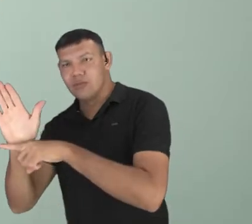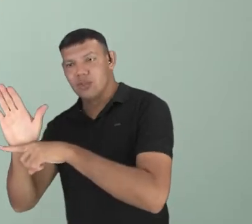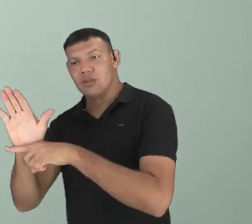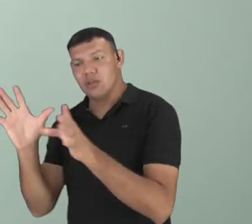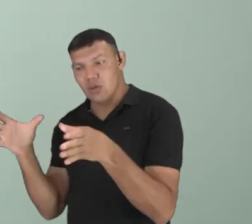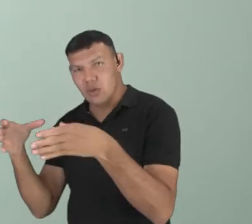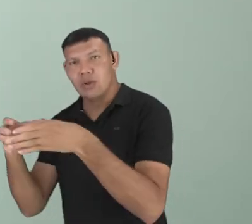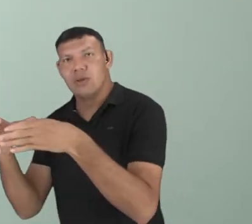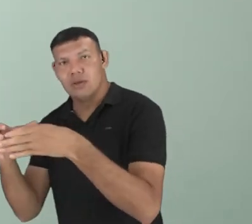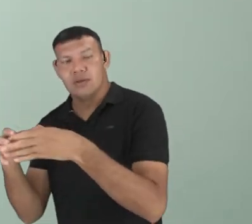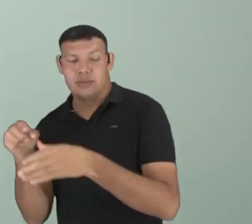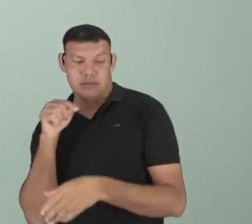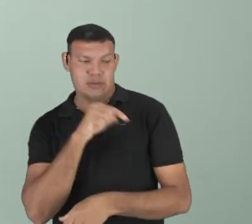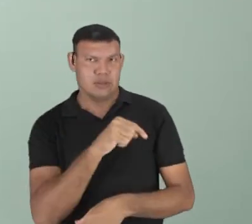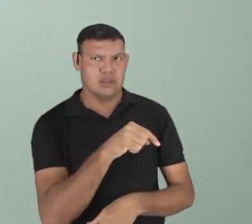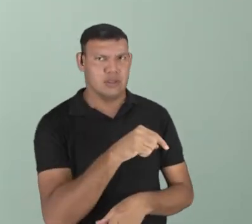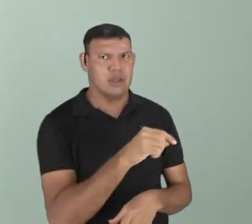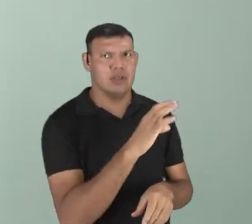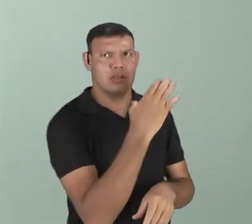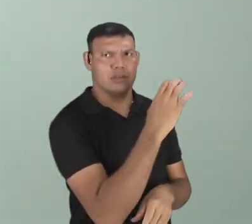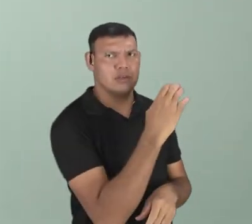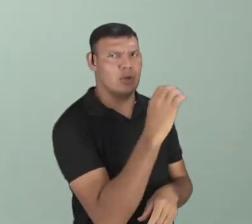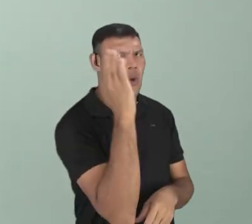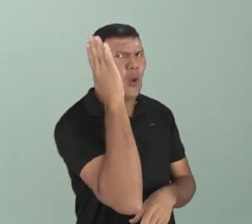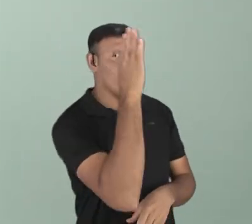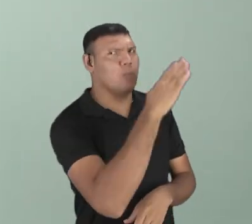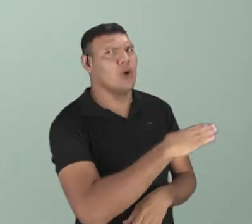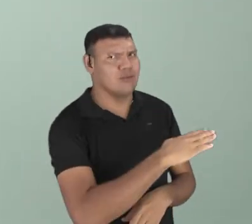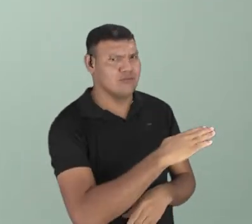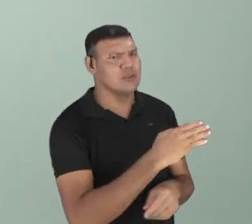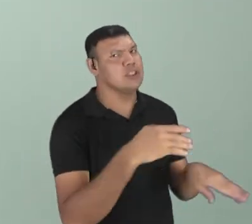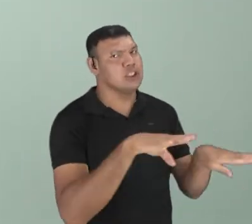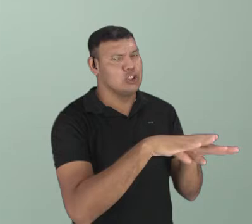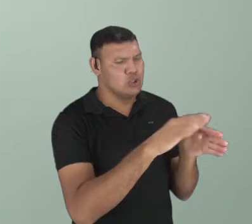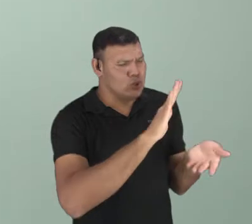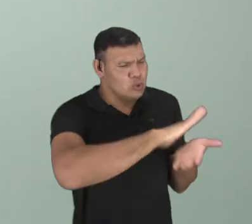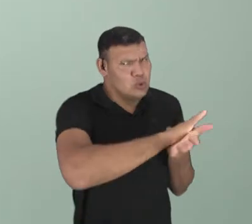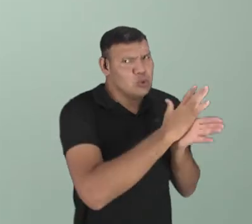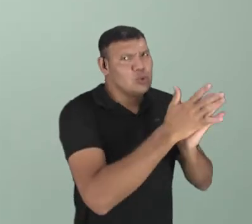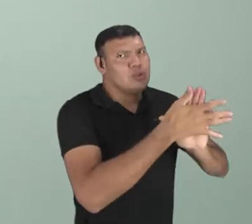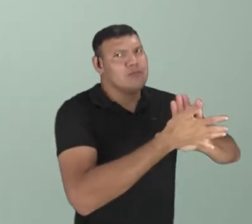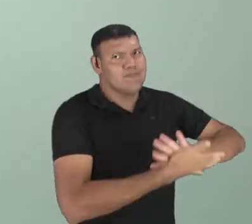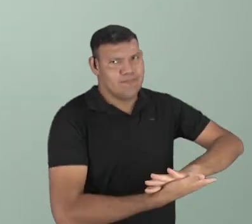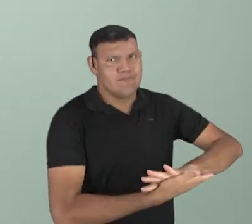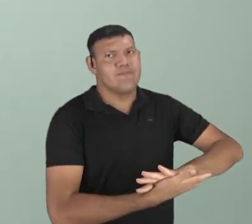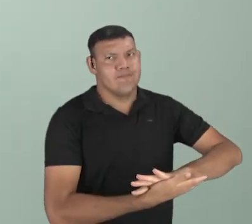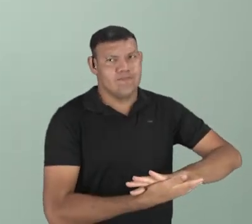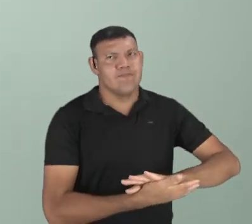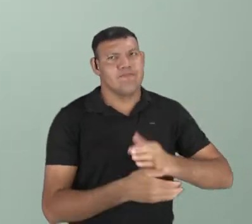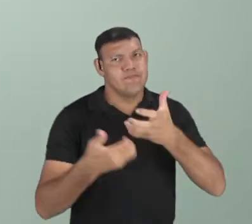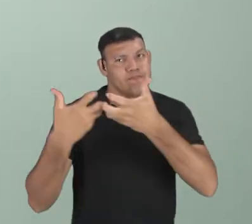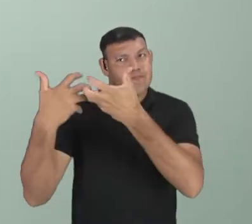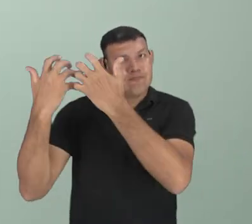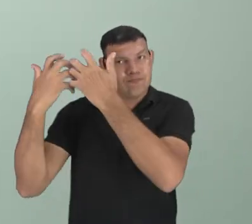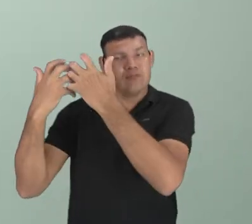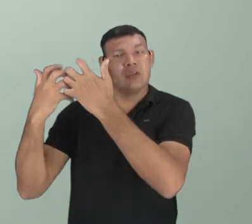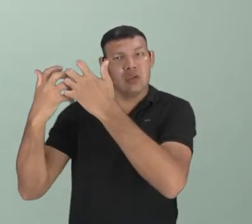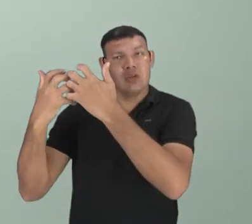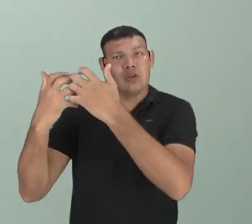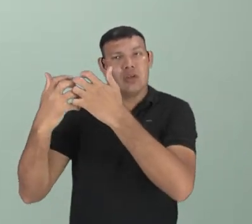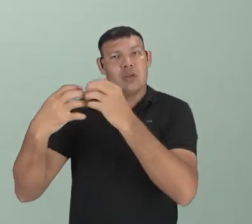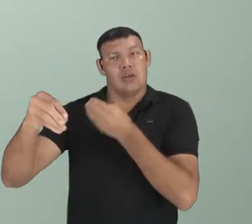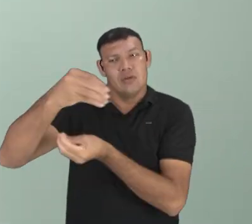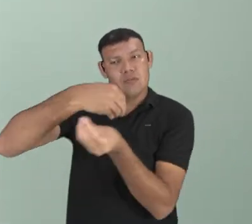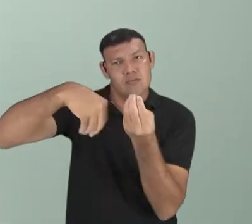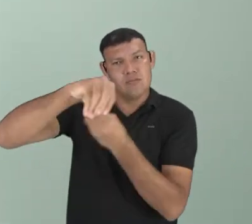também com a sua sombra, que pode também trazer a destruição. Então, as grandes reflexões em torno da ciência hoje